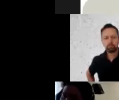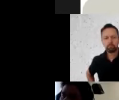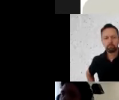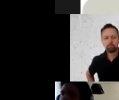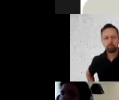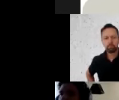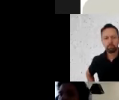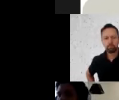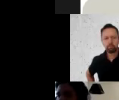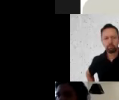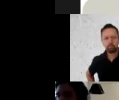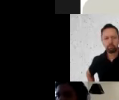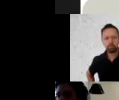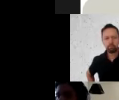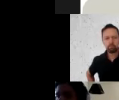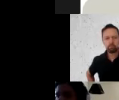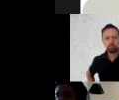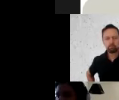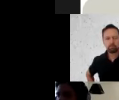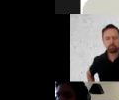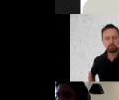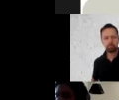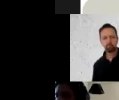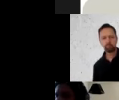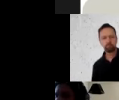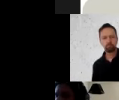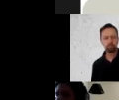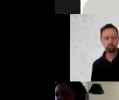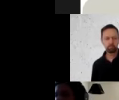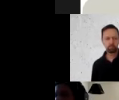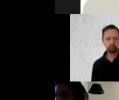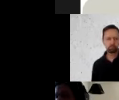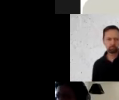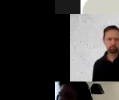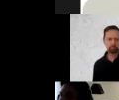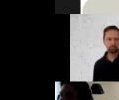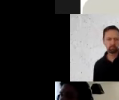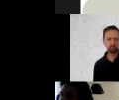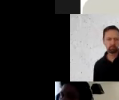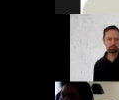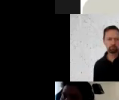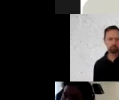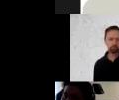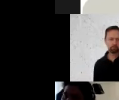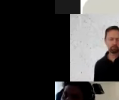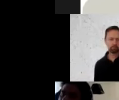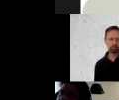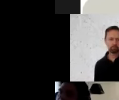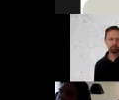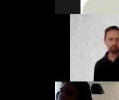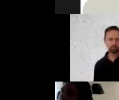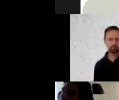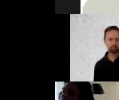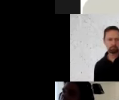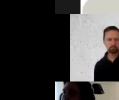naquele município, né? Mesmo com essas variáveis de controle, os resultados foram bem parecidos. Então, assim, não são essas variáveis que